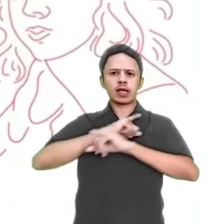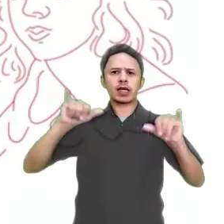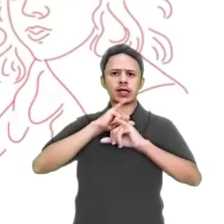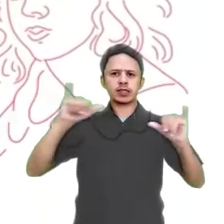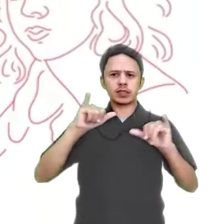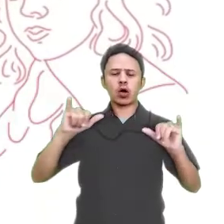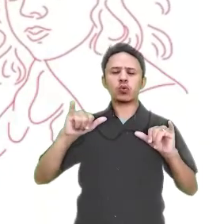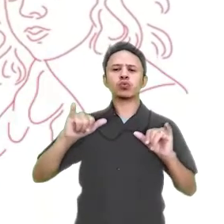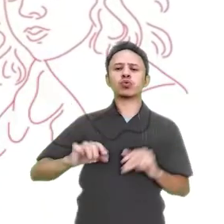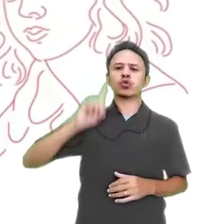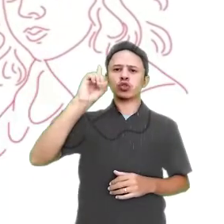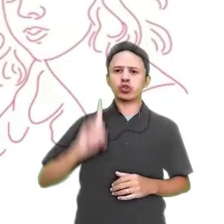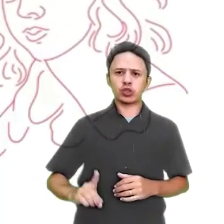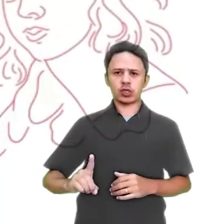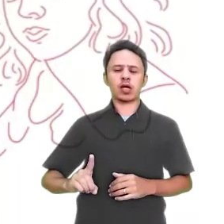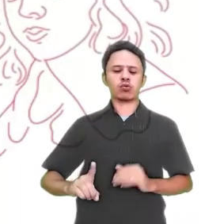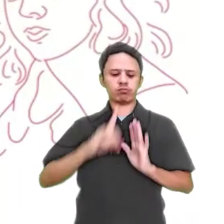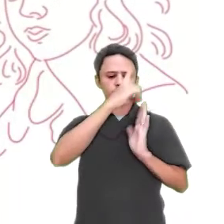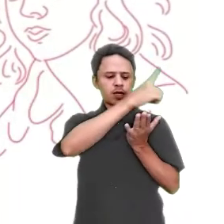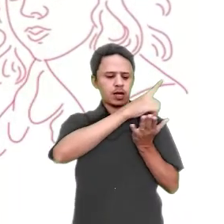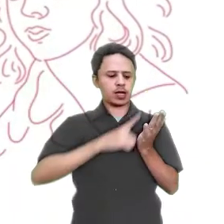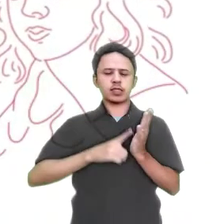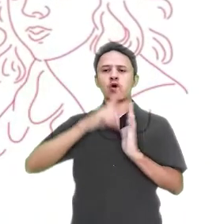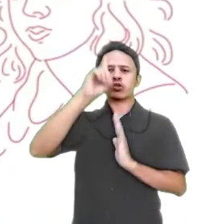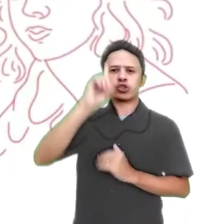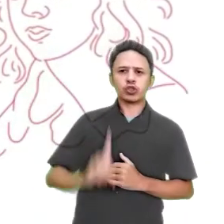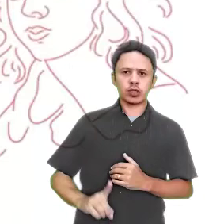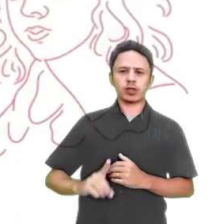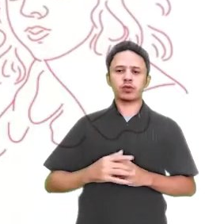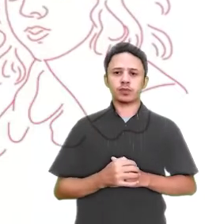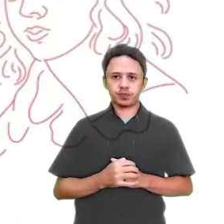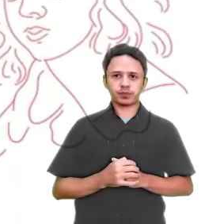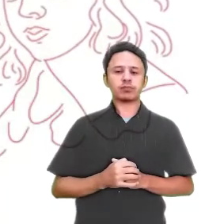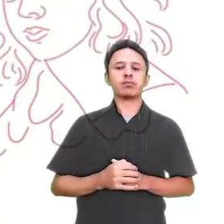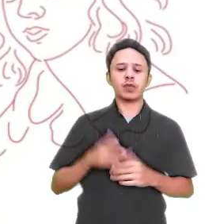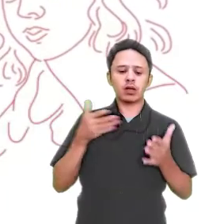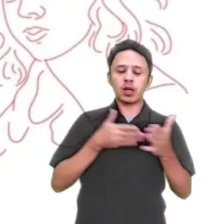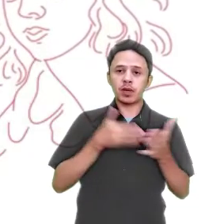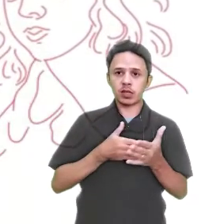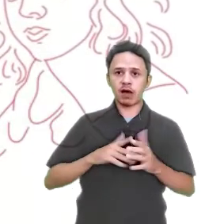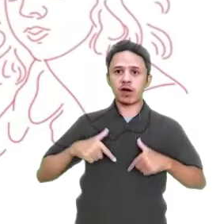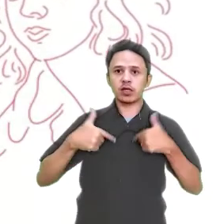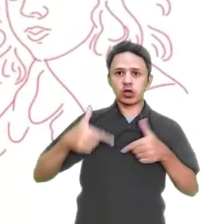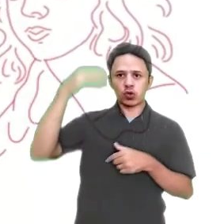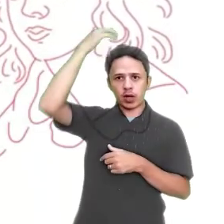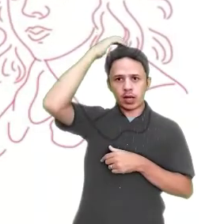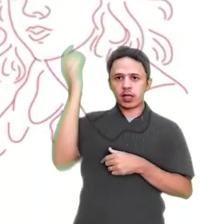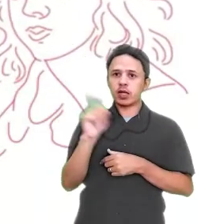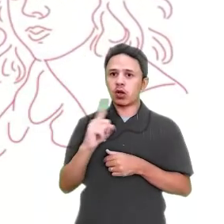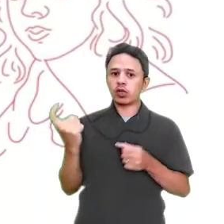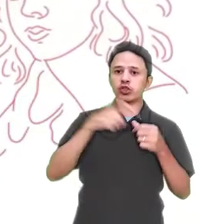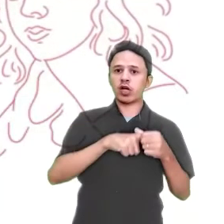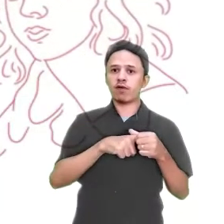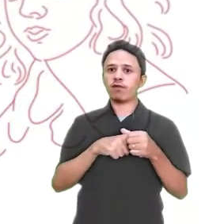Declaração dos Direitos de 1689, a Bill of Rights. Essa declaração limitava a ação dos reis de modo a impedir qualquer